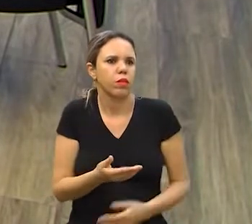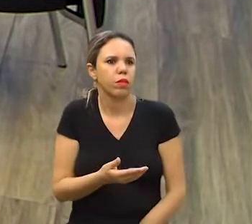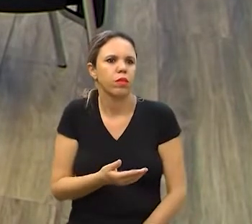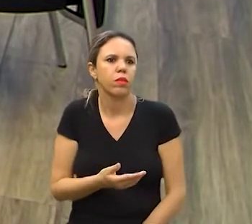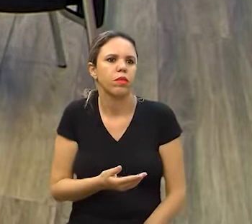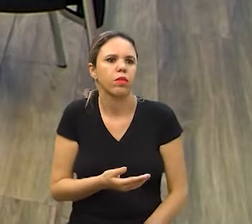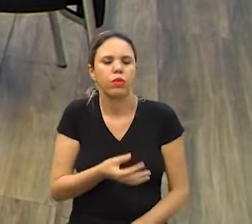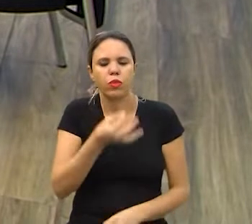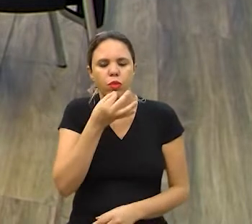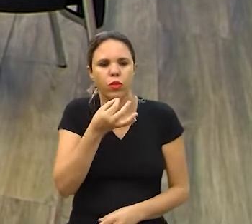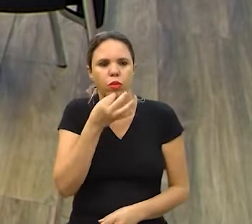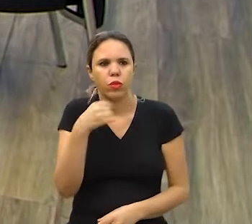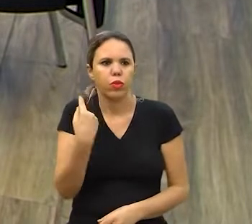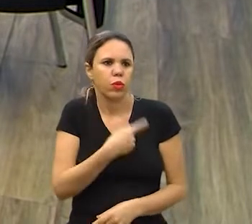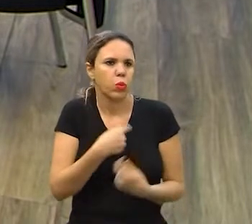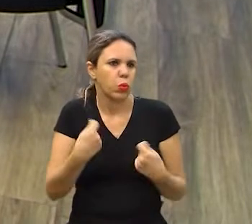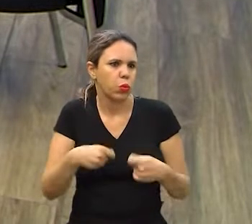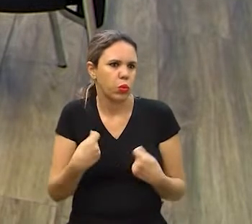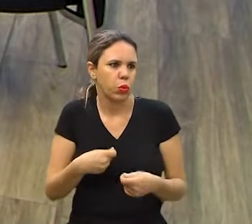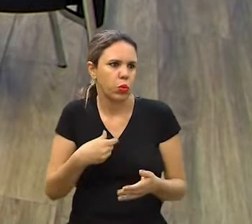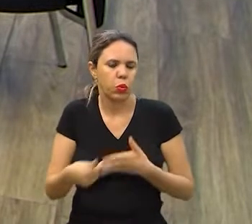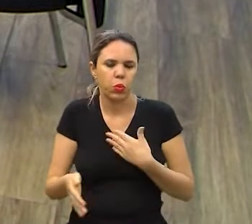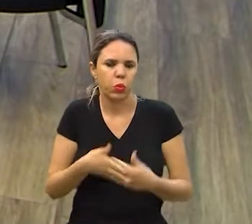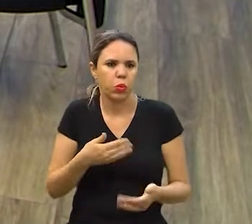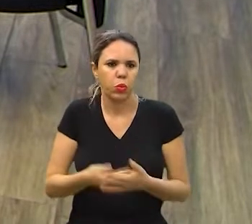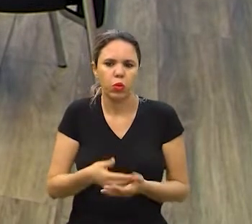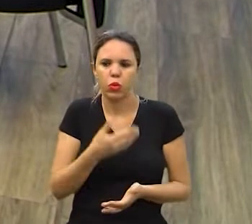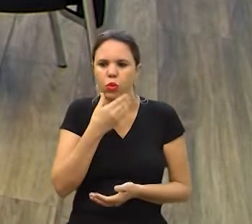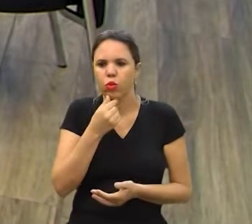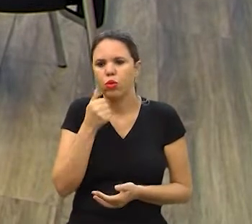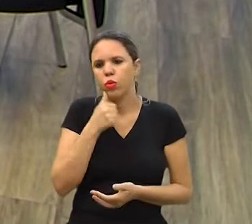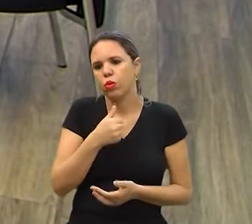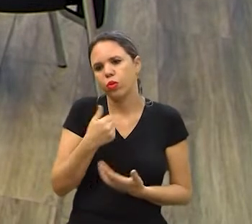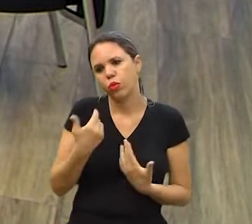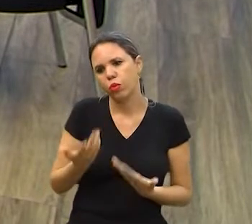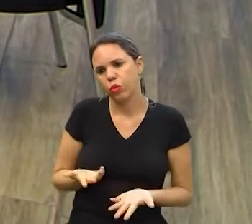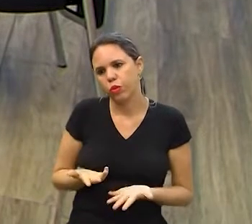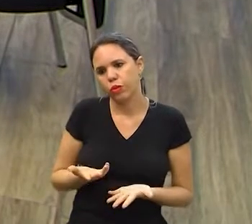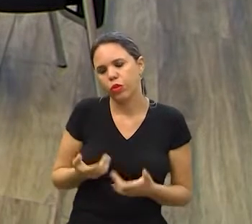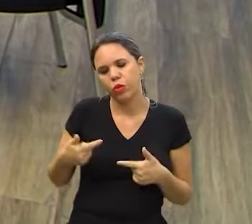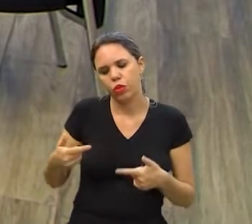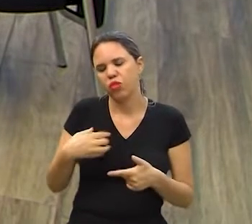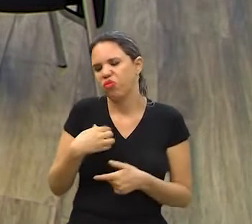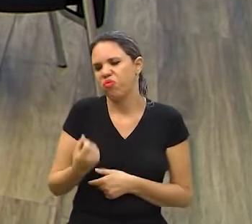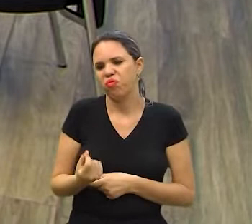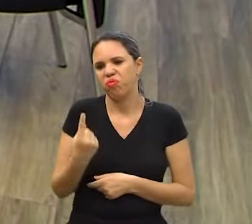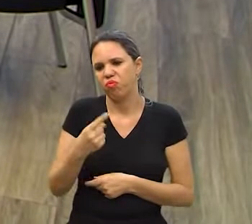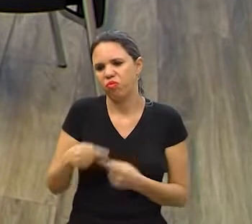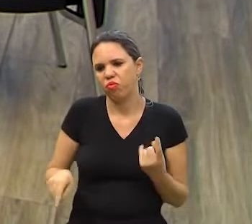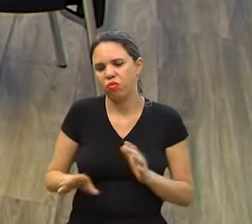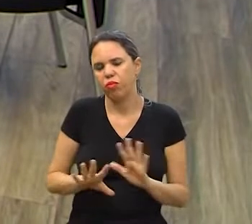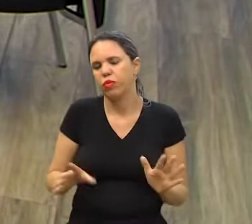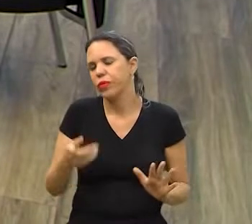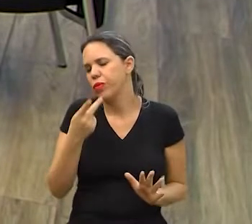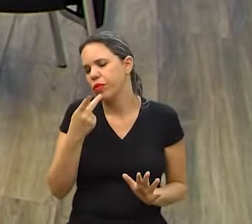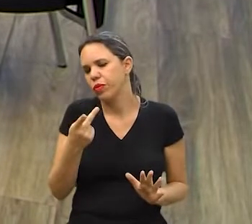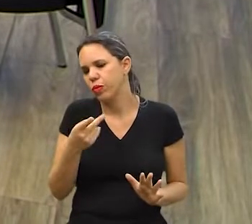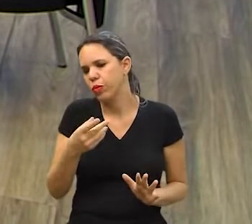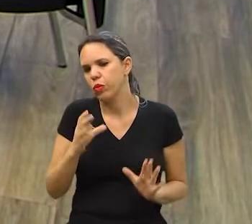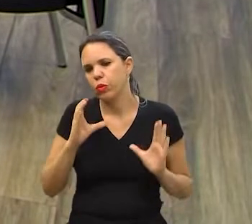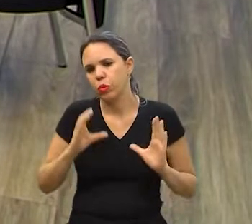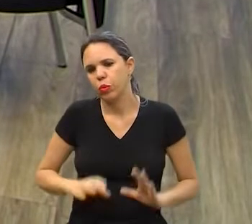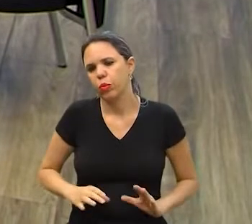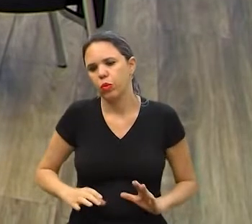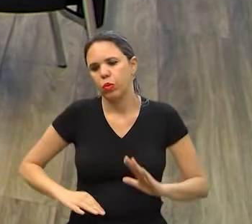colocou, olha, para posicionamentos nós não precisamos, independente de ser homem ou mulher, de agir dessa forma. Eu queria que o senhor falasse